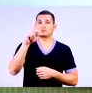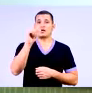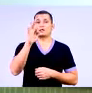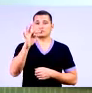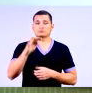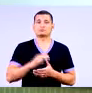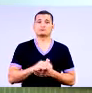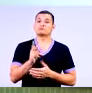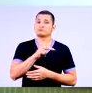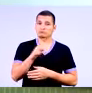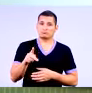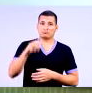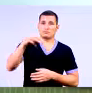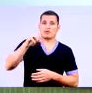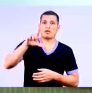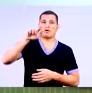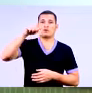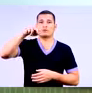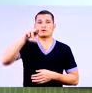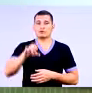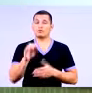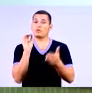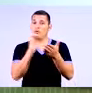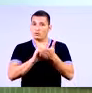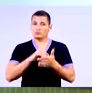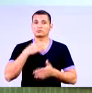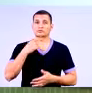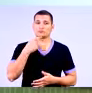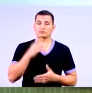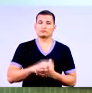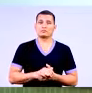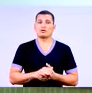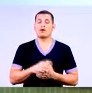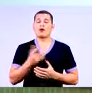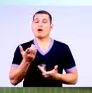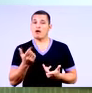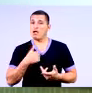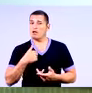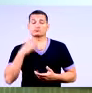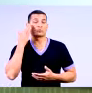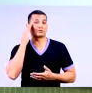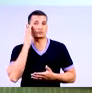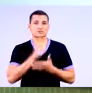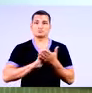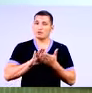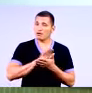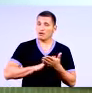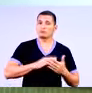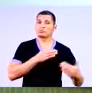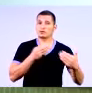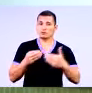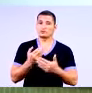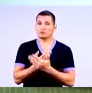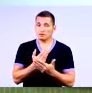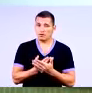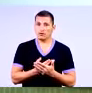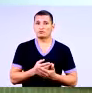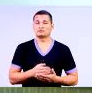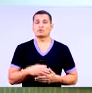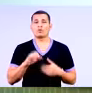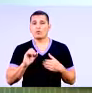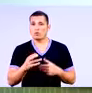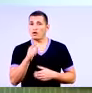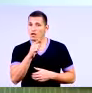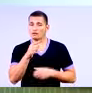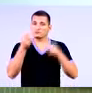professor Mel, que coloquem as dúvidas. Olha, durante a aula eu não entendi tal concepção, ou essa explicação não